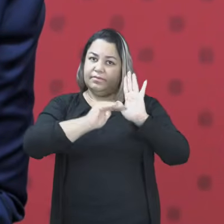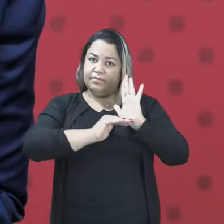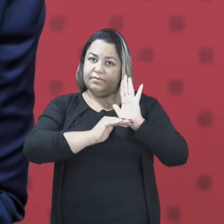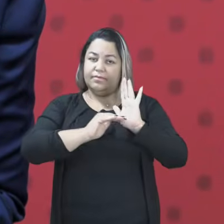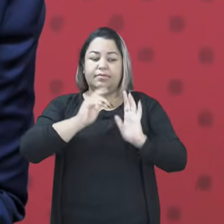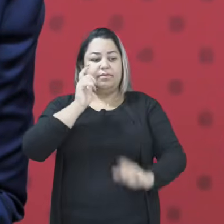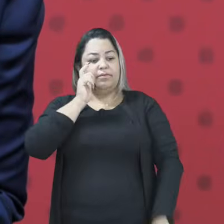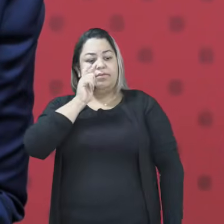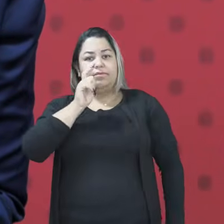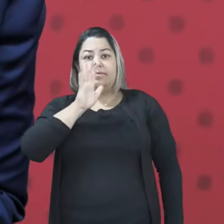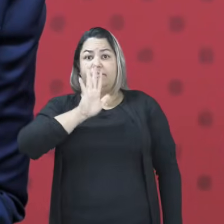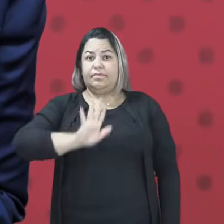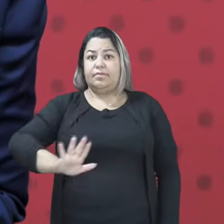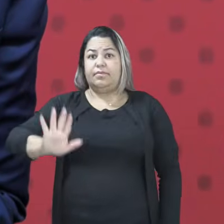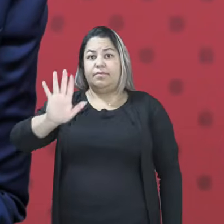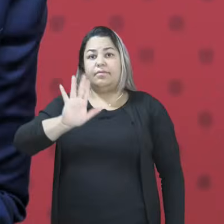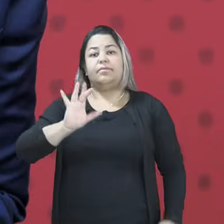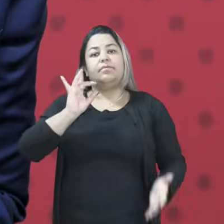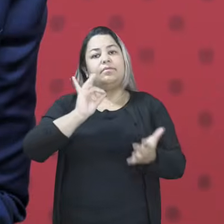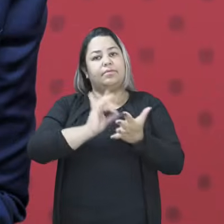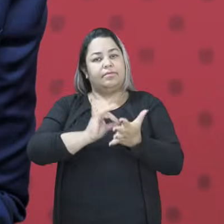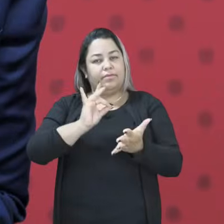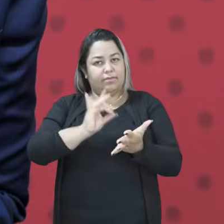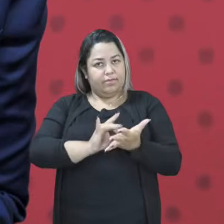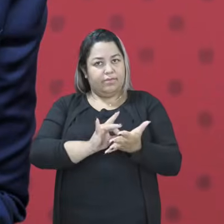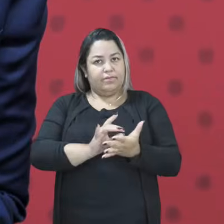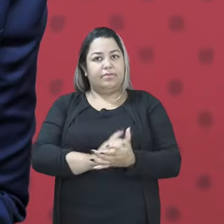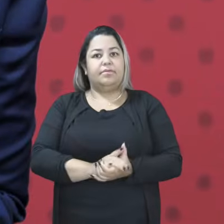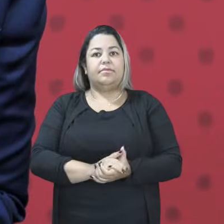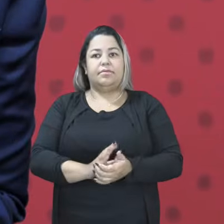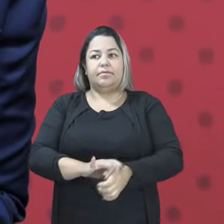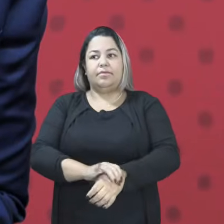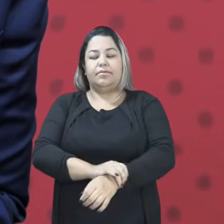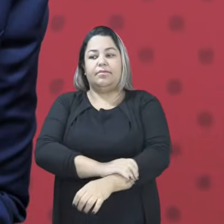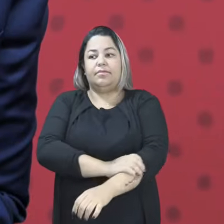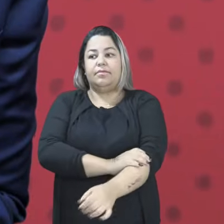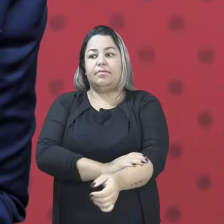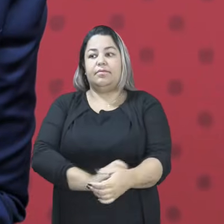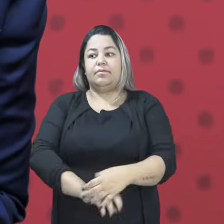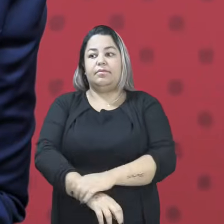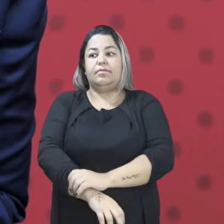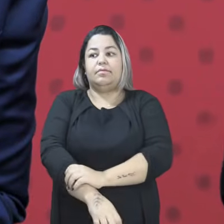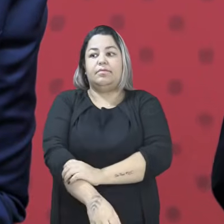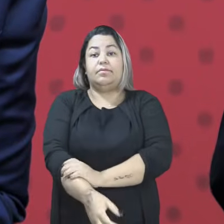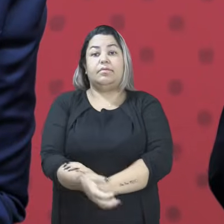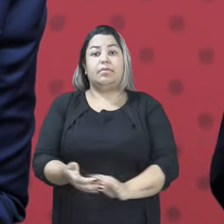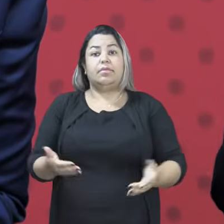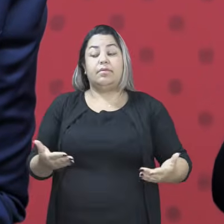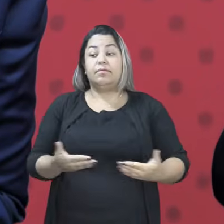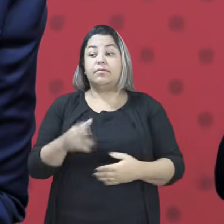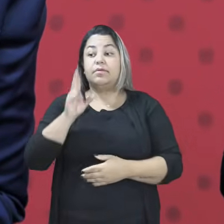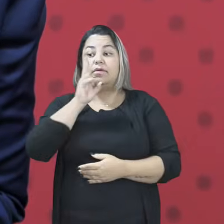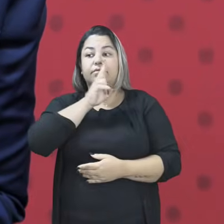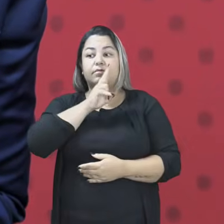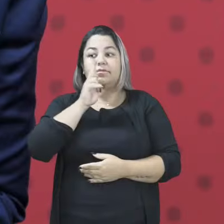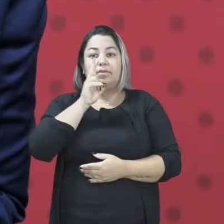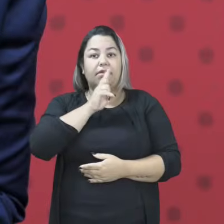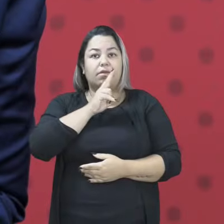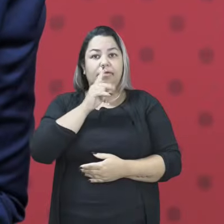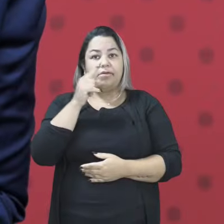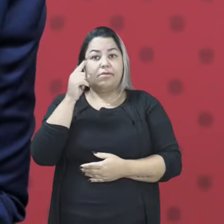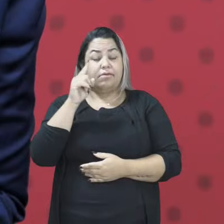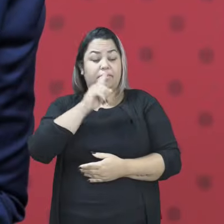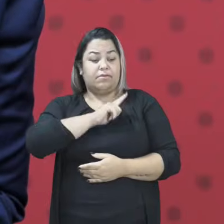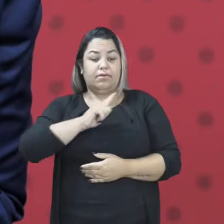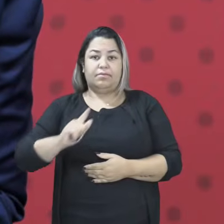nacional. E, claro, hoje, se torna urgente, e eu penso que o governo do presidente